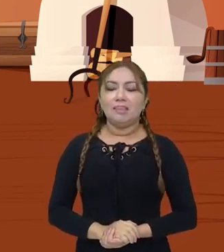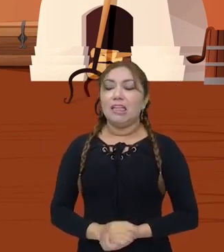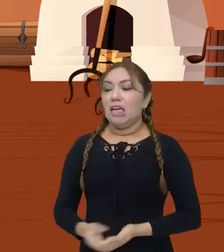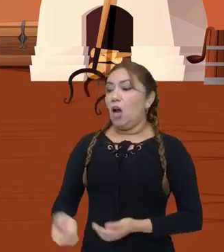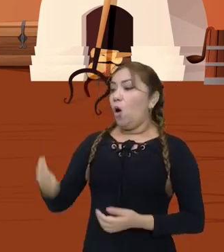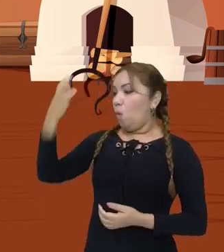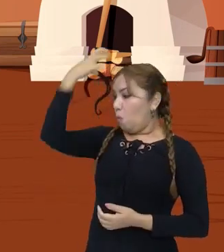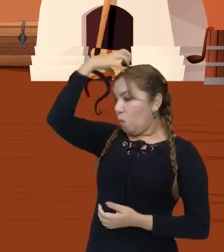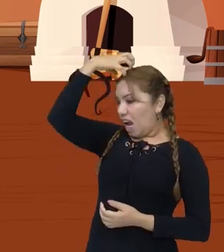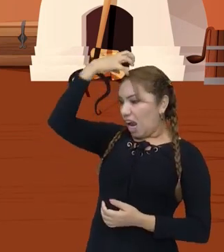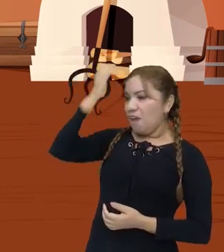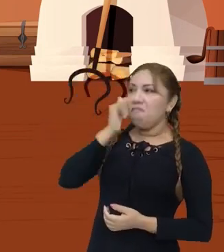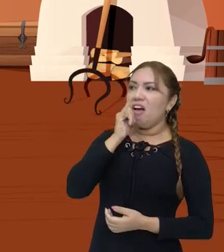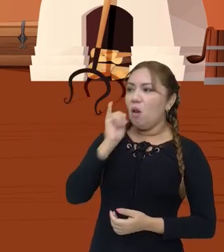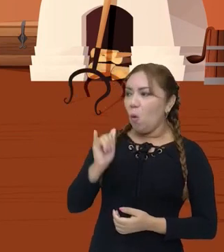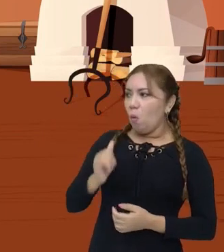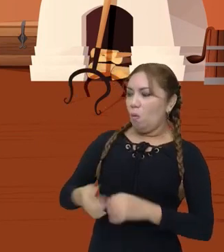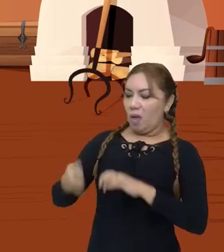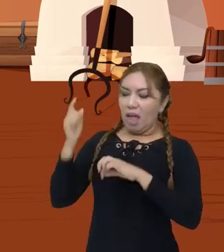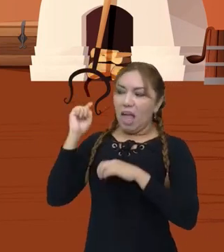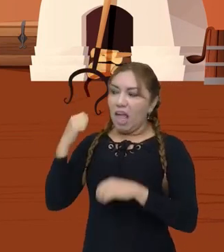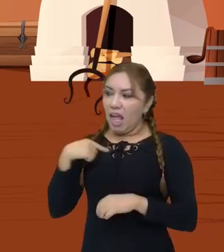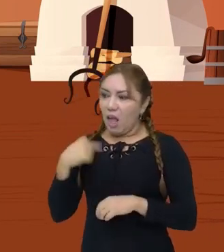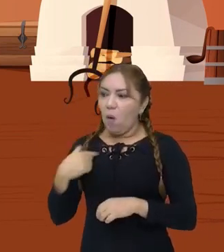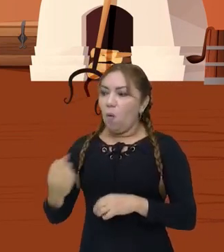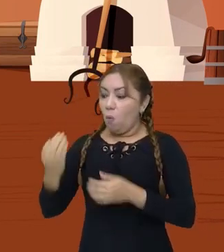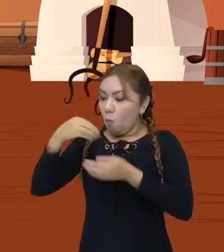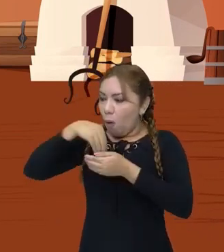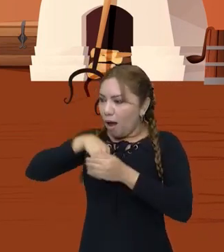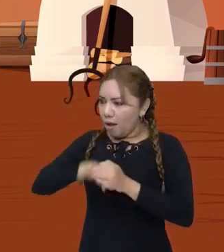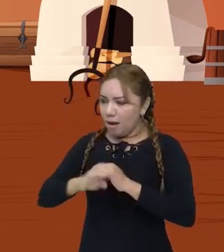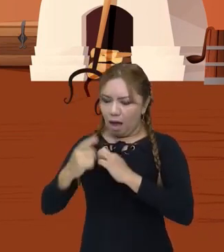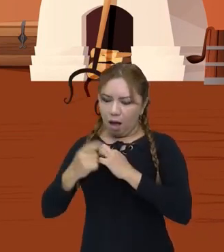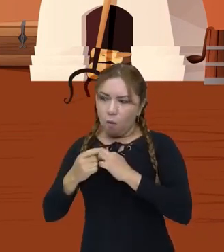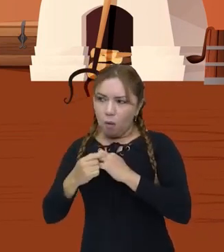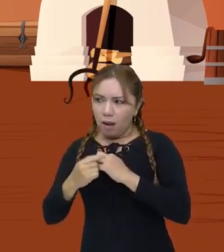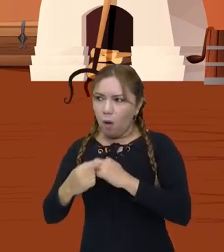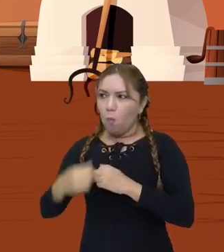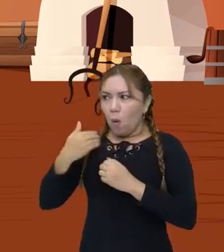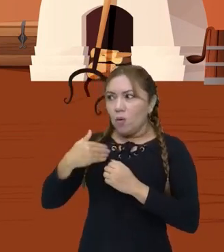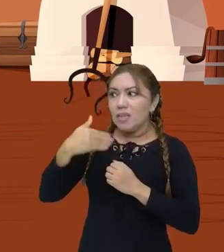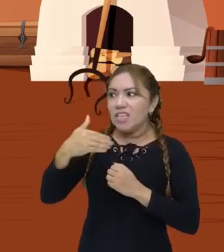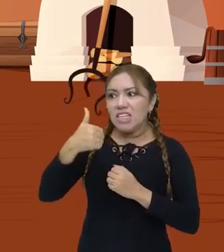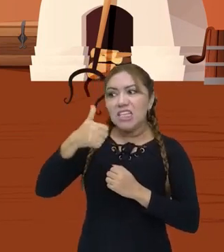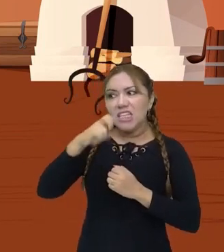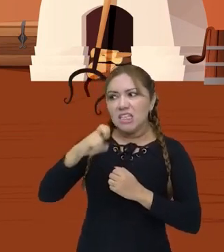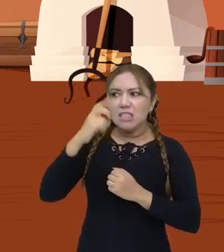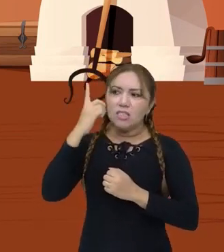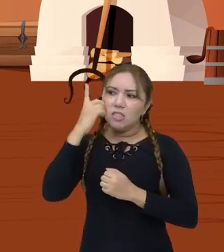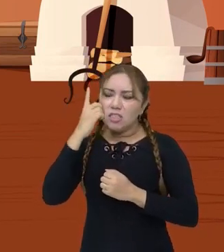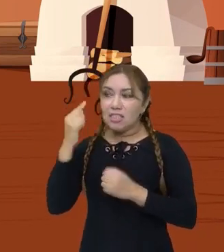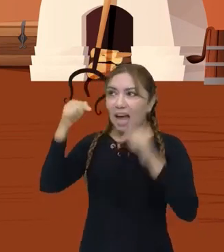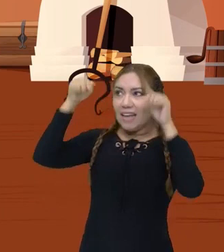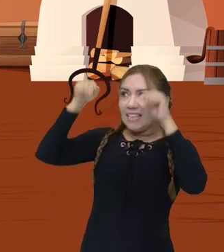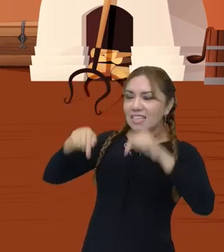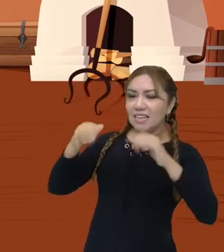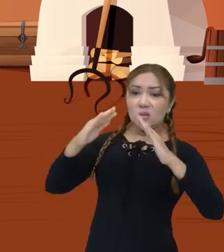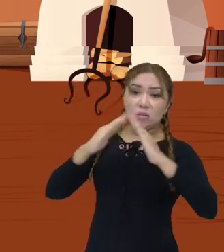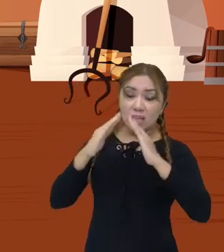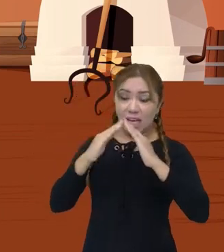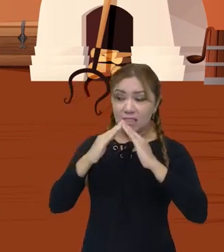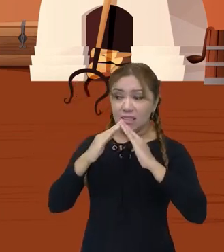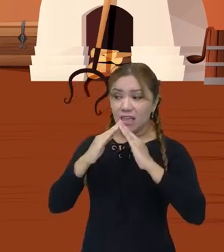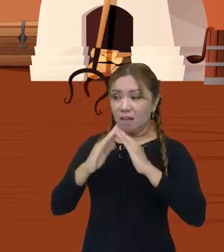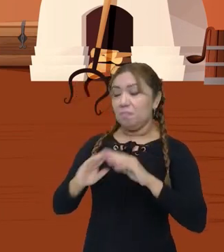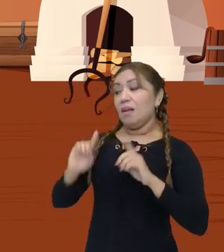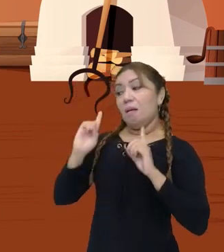Ele disse para eu guardar este anel por 15 dias aqui na nossa casinha. Mas ele